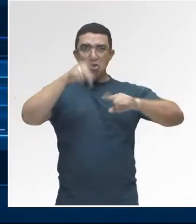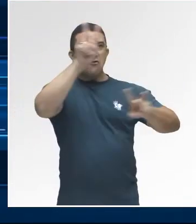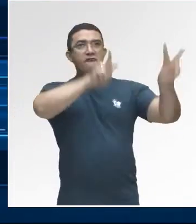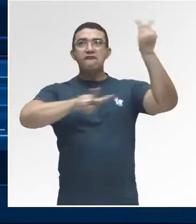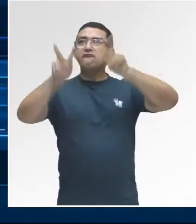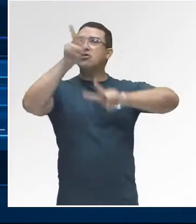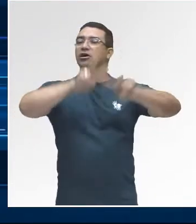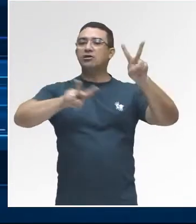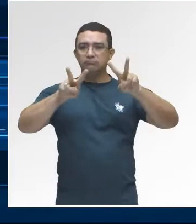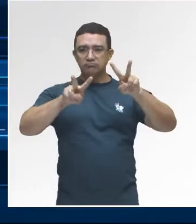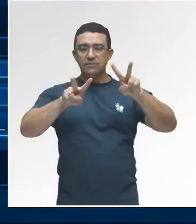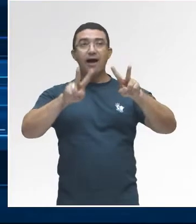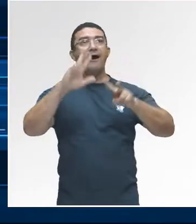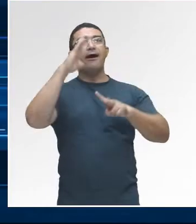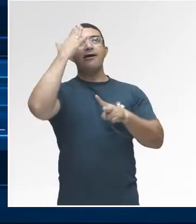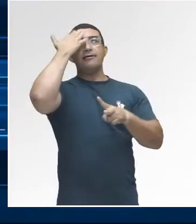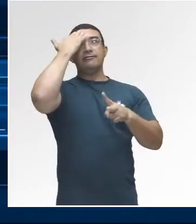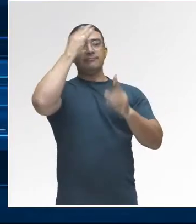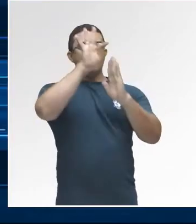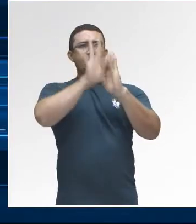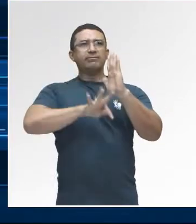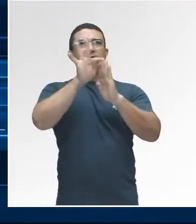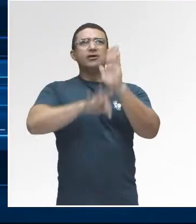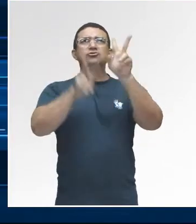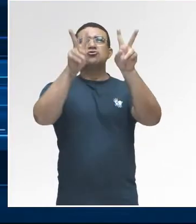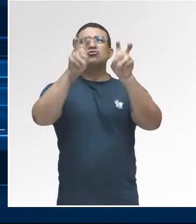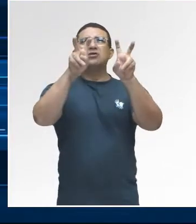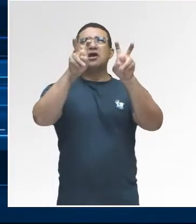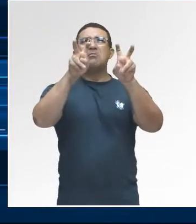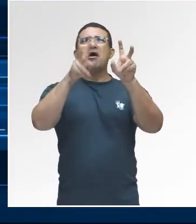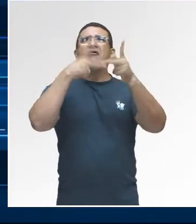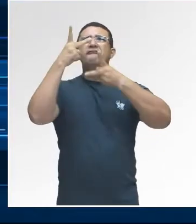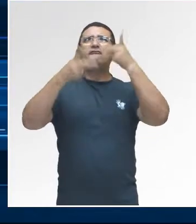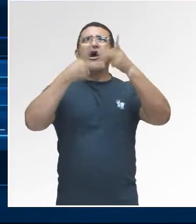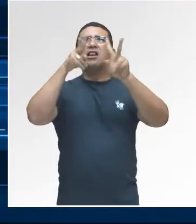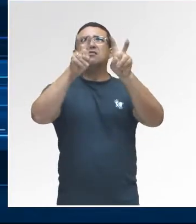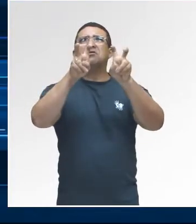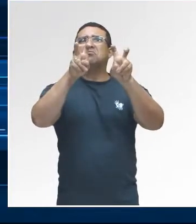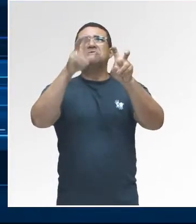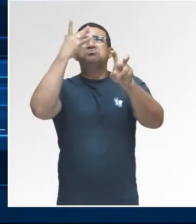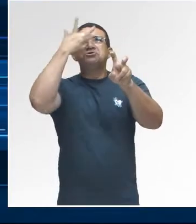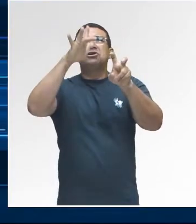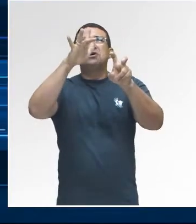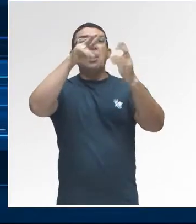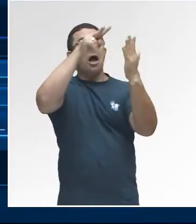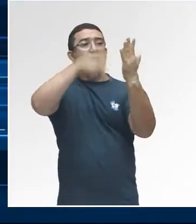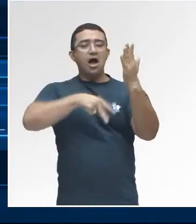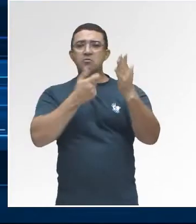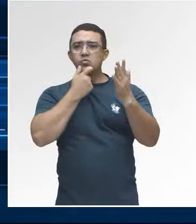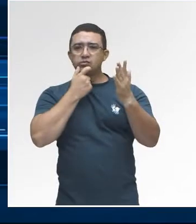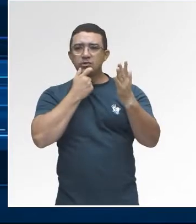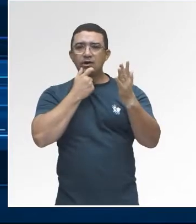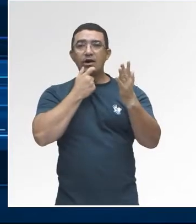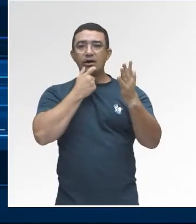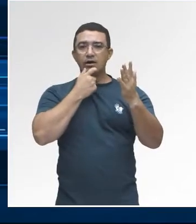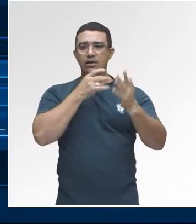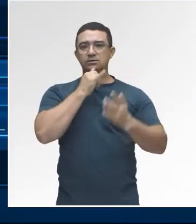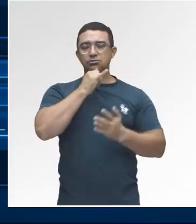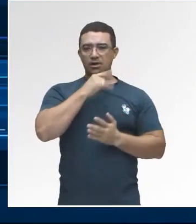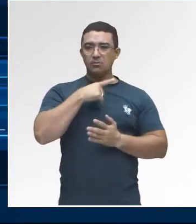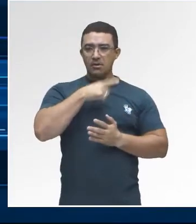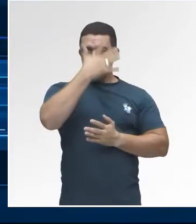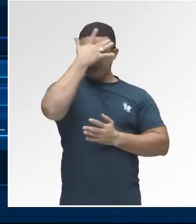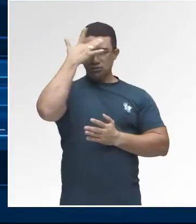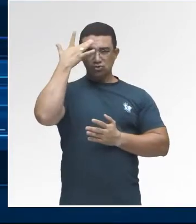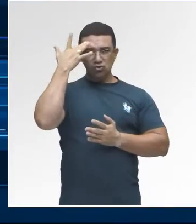geral, um entendimento geral sobre o que aquele texto quer nos falar. Então, aqui você tem uma pessoa, essa dentro